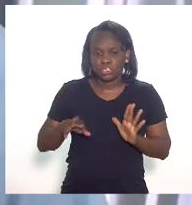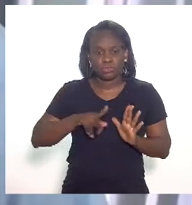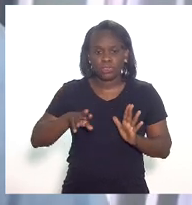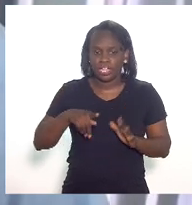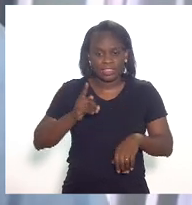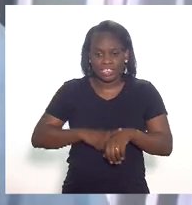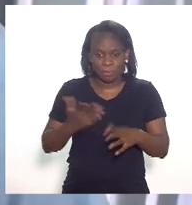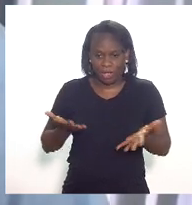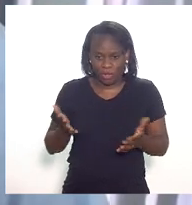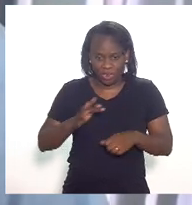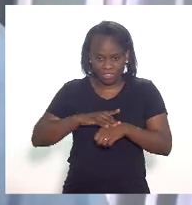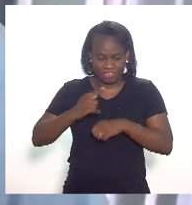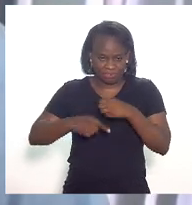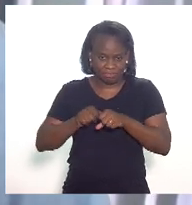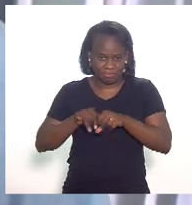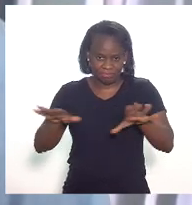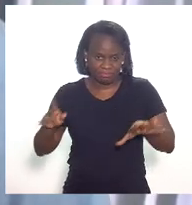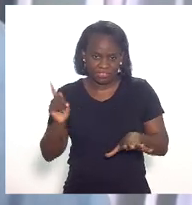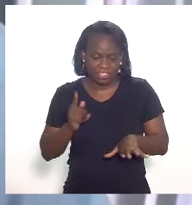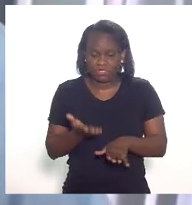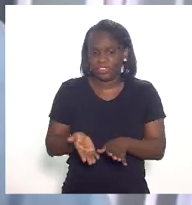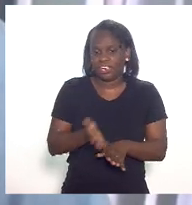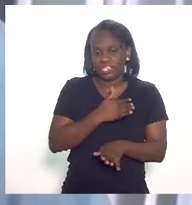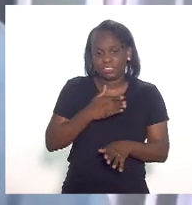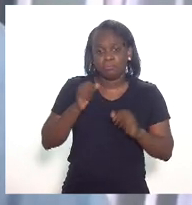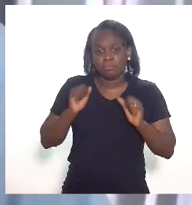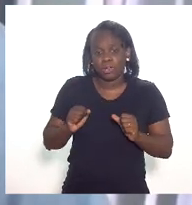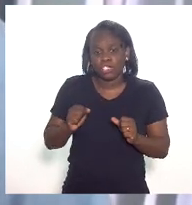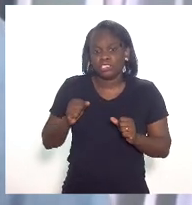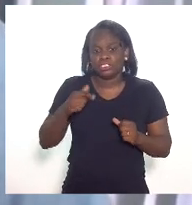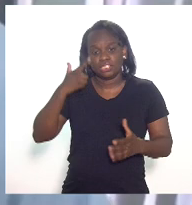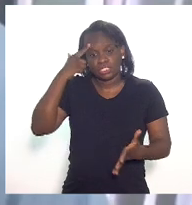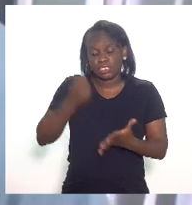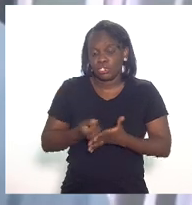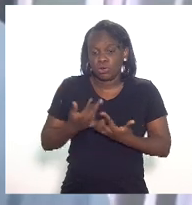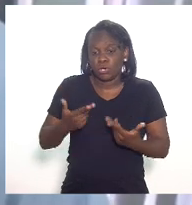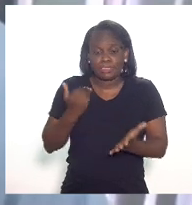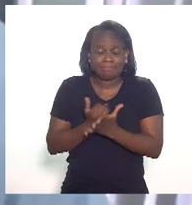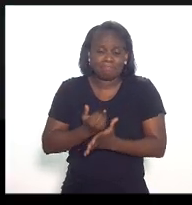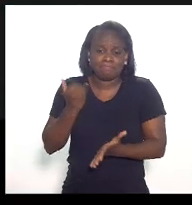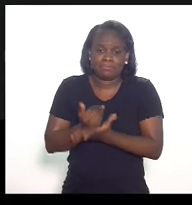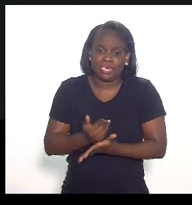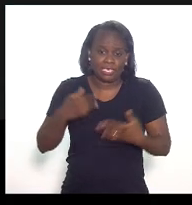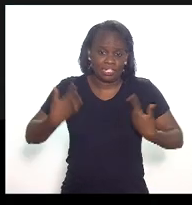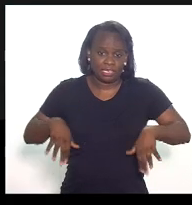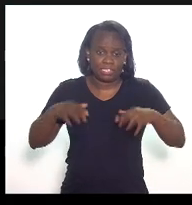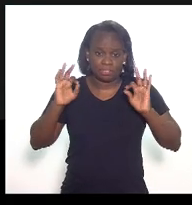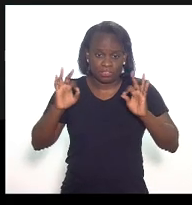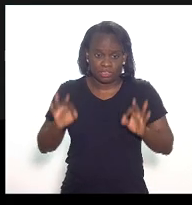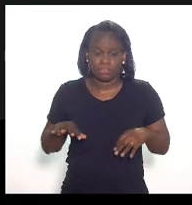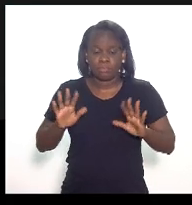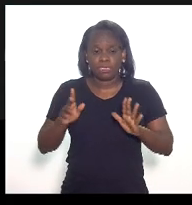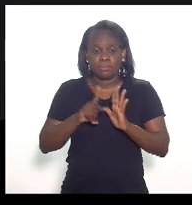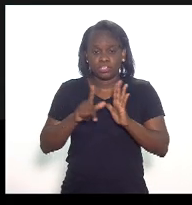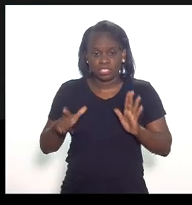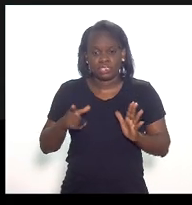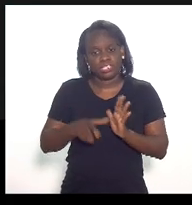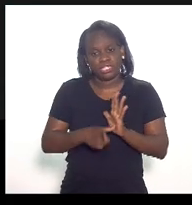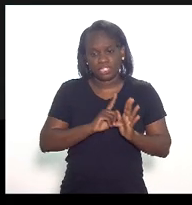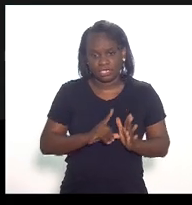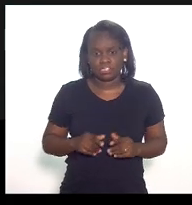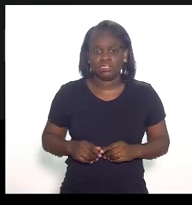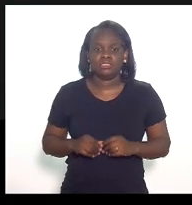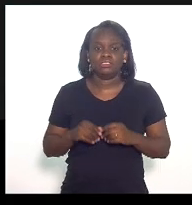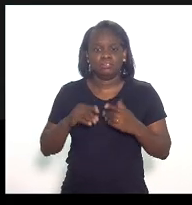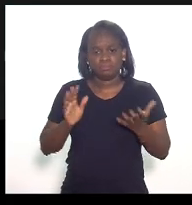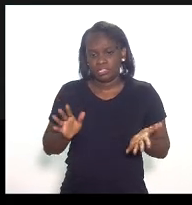de pandemia. Não é? Assim, em tempo de pandemia podem ser adotadas situações até excepcionais. Mas o projeto é para tempos normais. Presidente, para discutir.